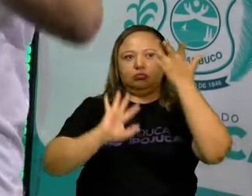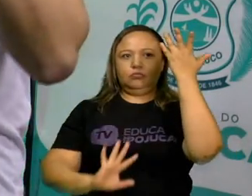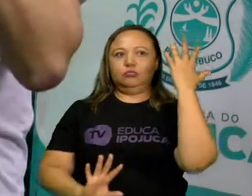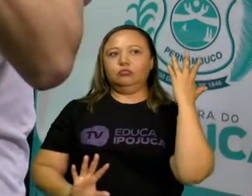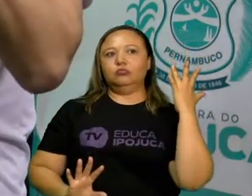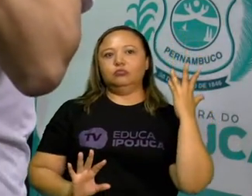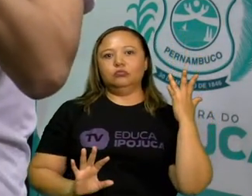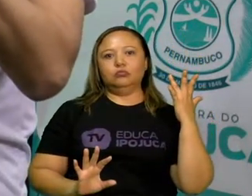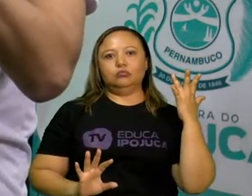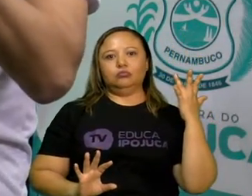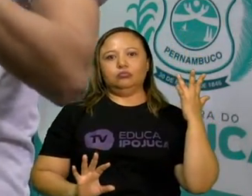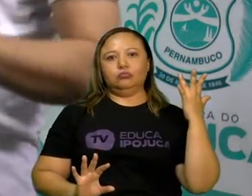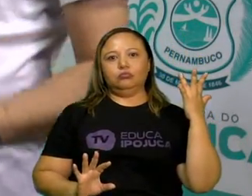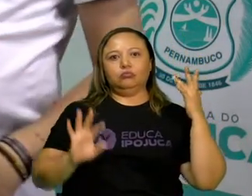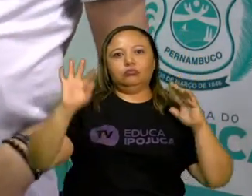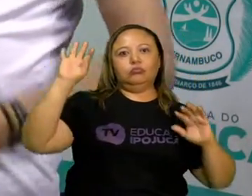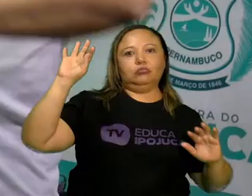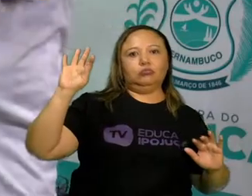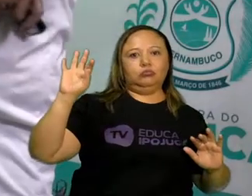gesto, gesto,